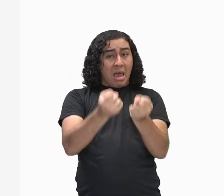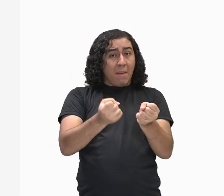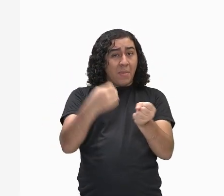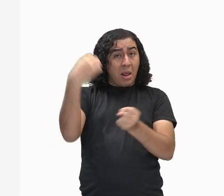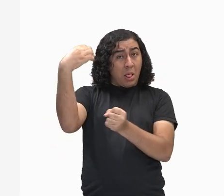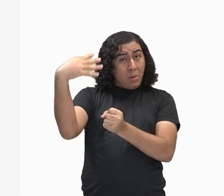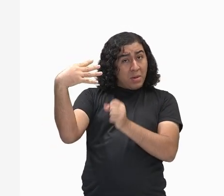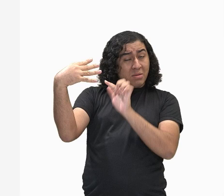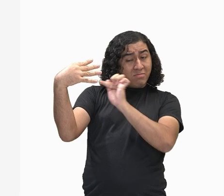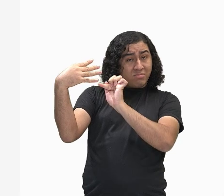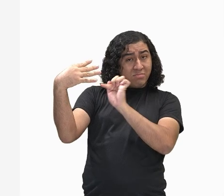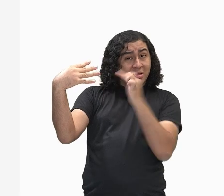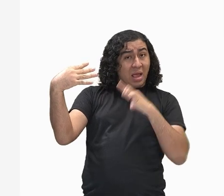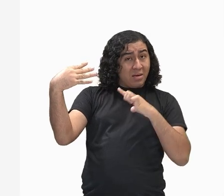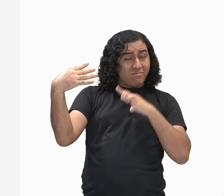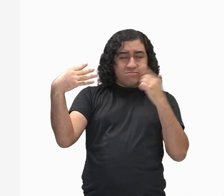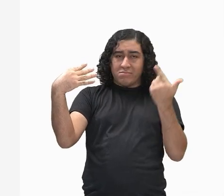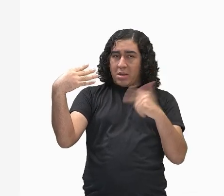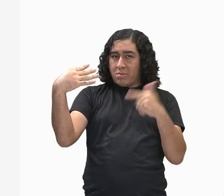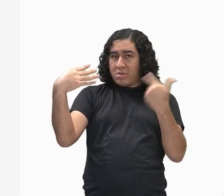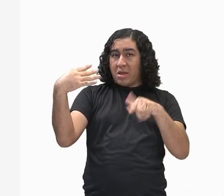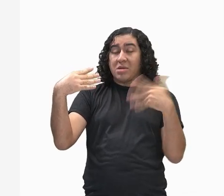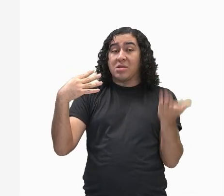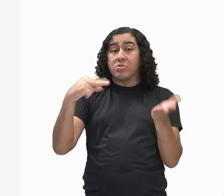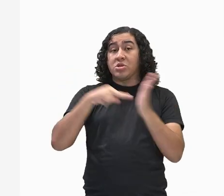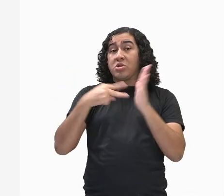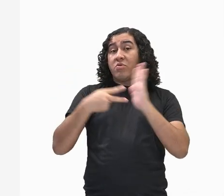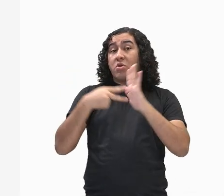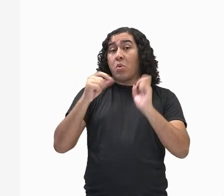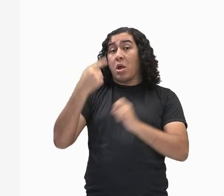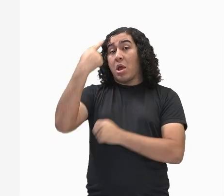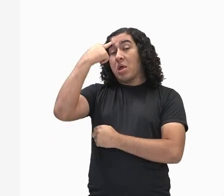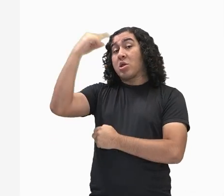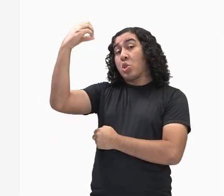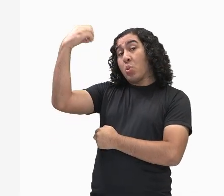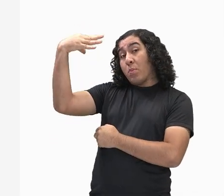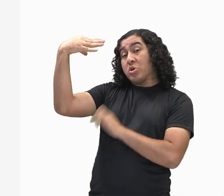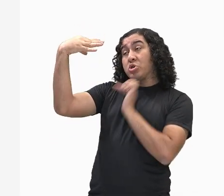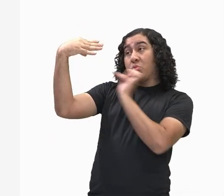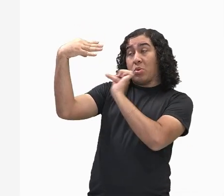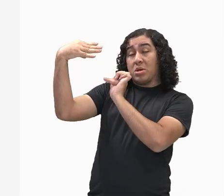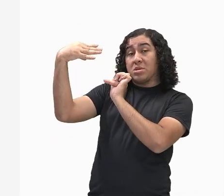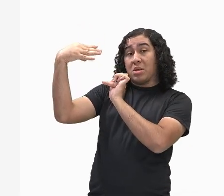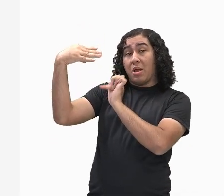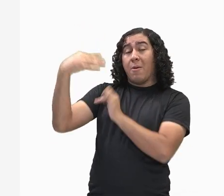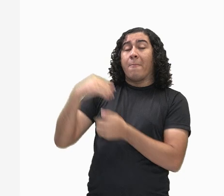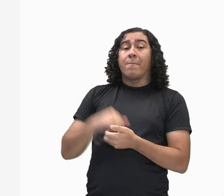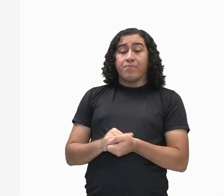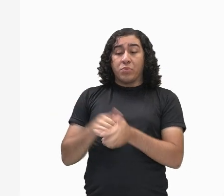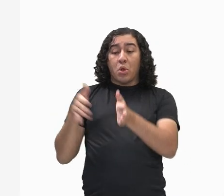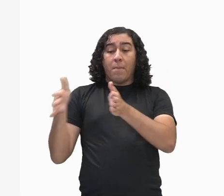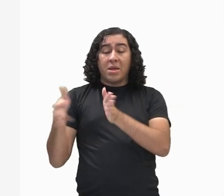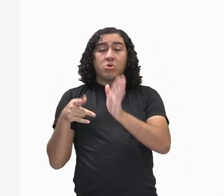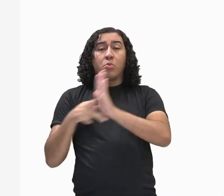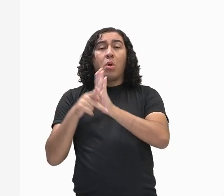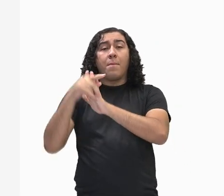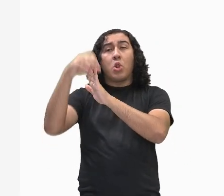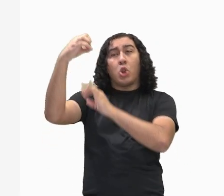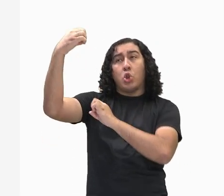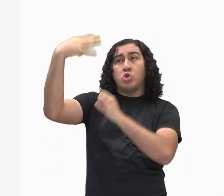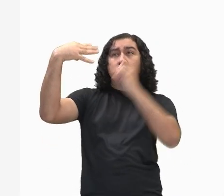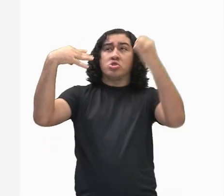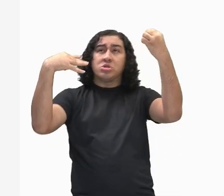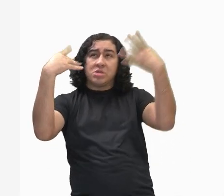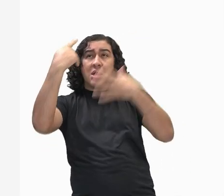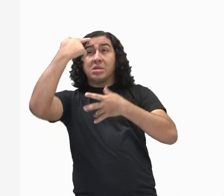enfrentar? O que está querendo dizer aí? Que o iluminismo, né, a época das luzes, ele